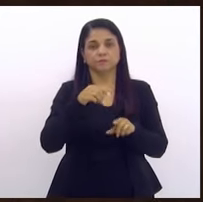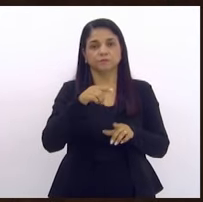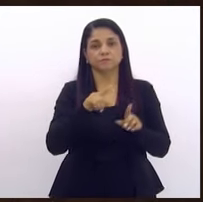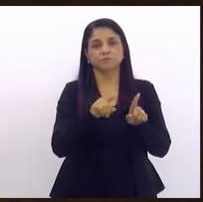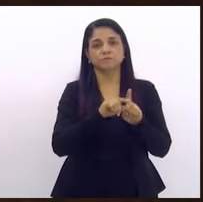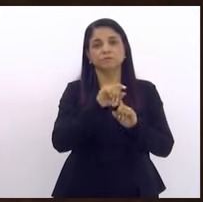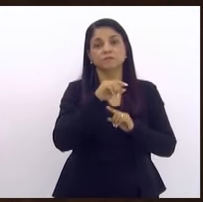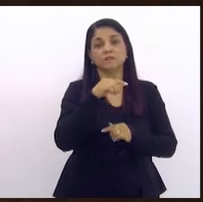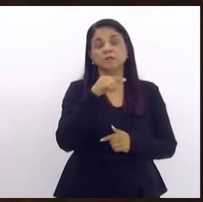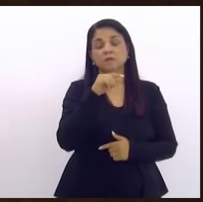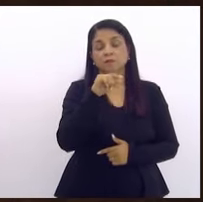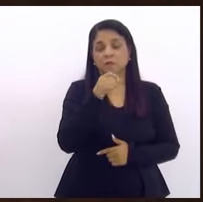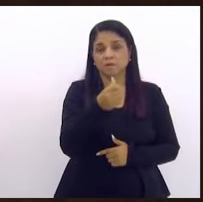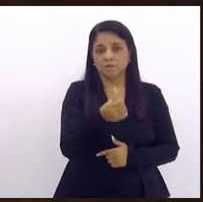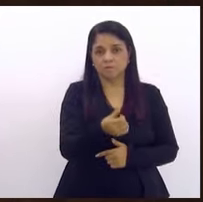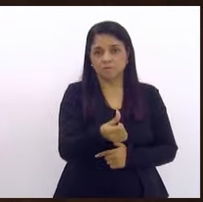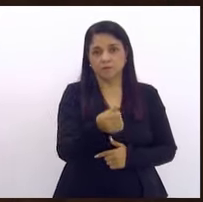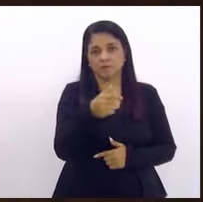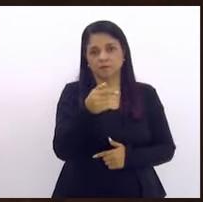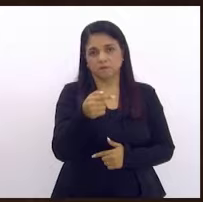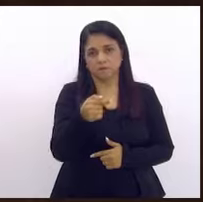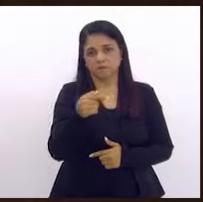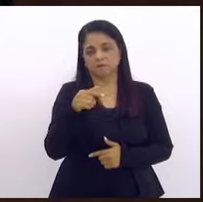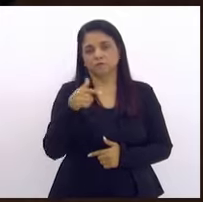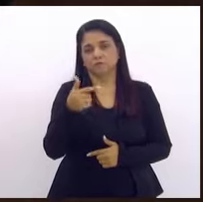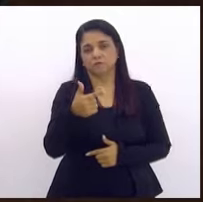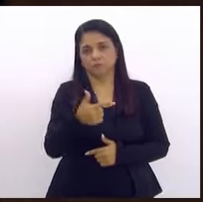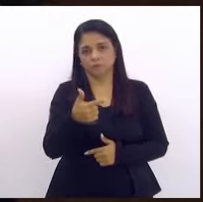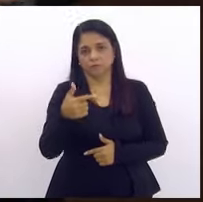827A, 2023.